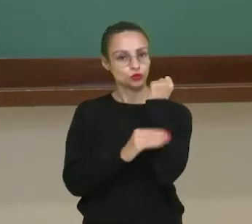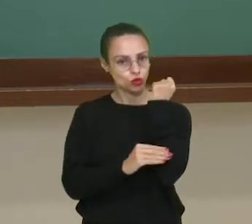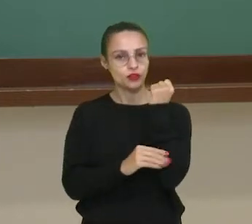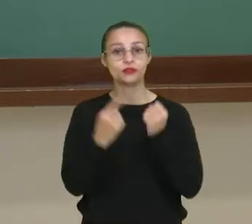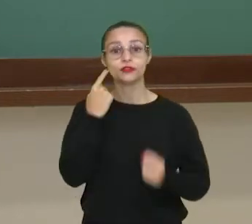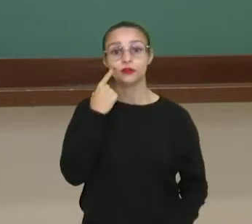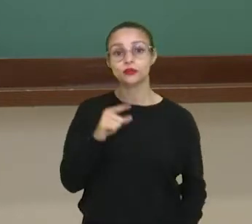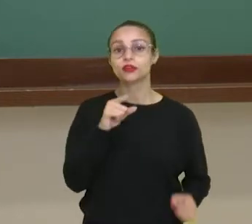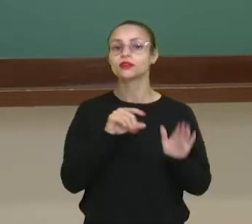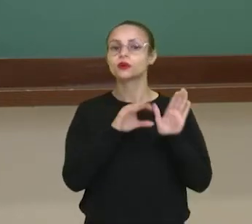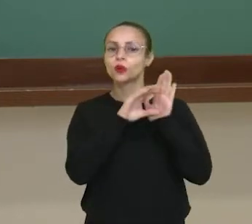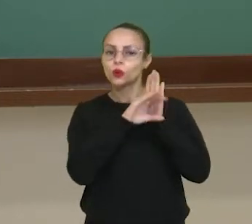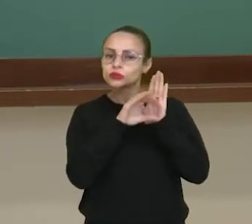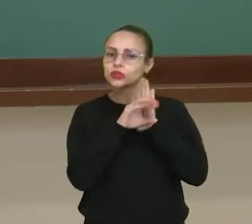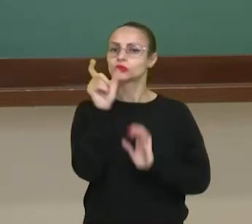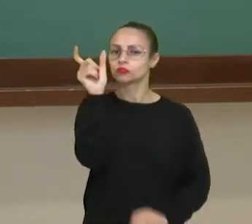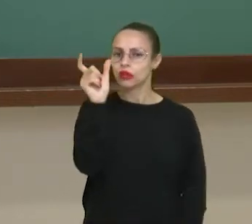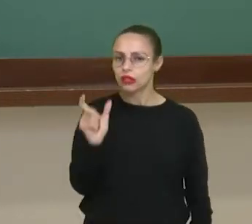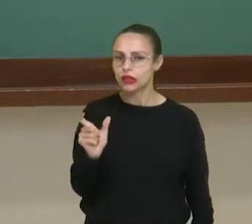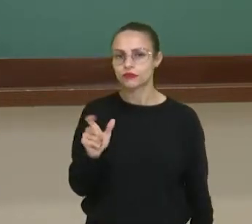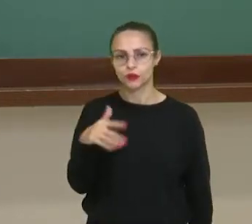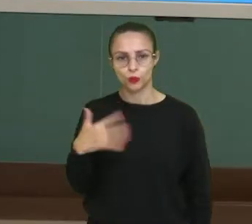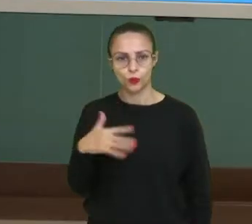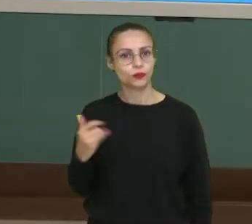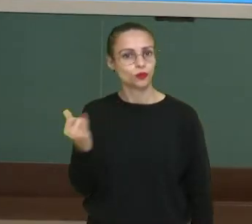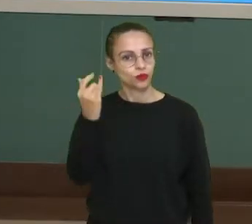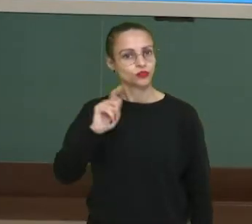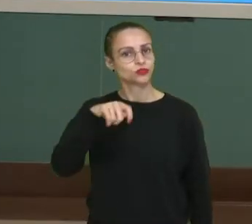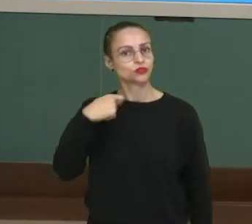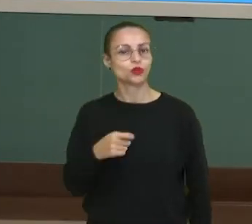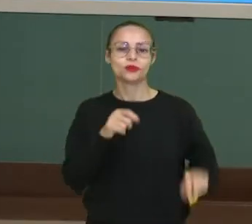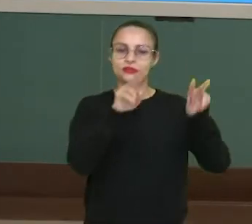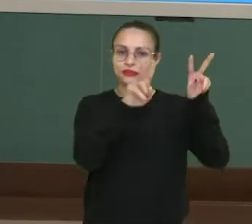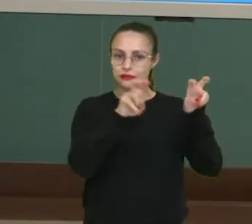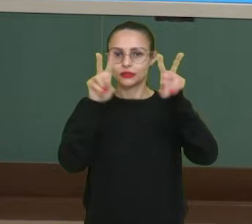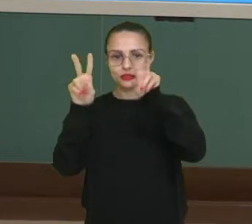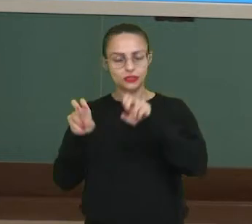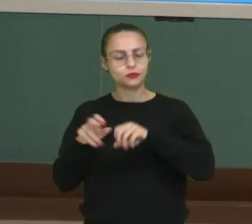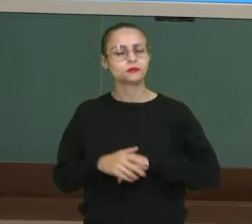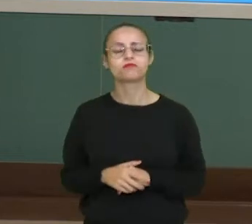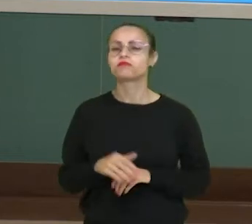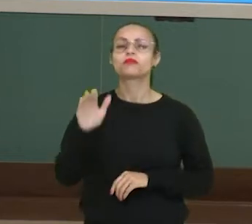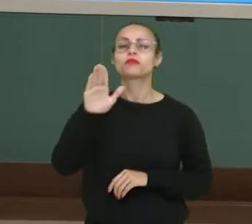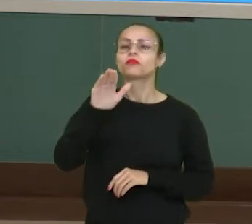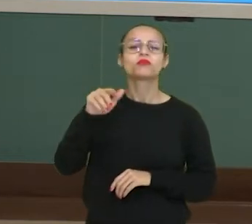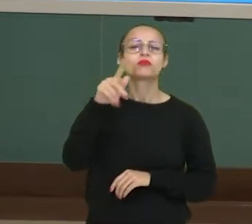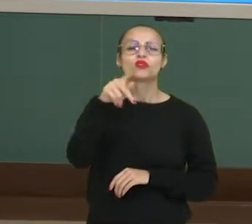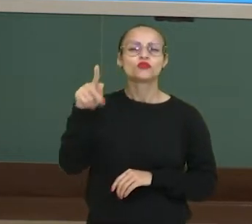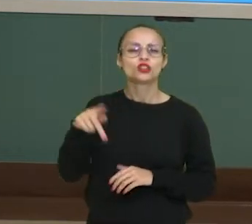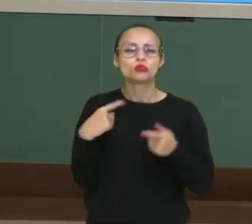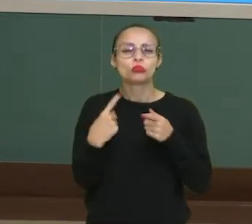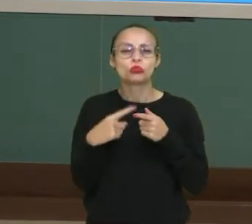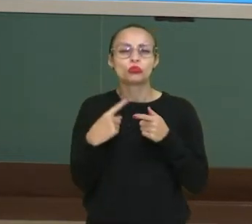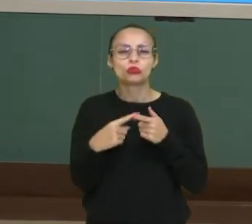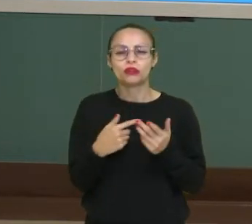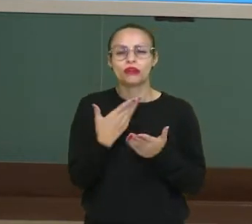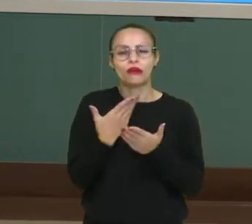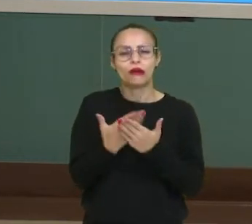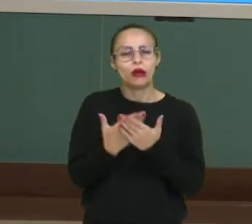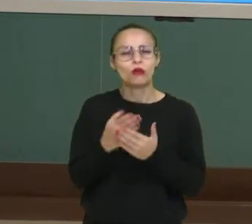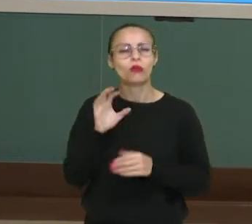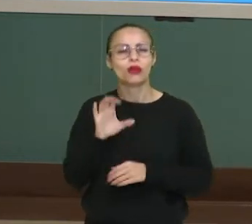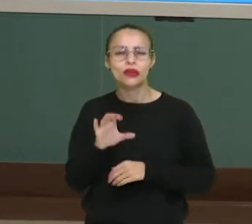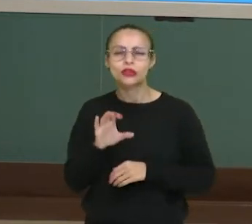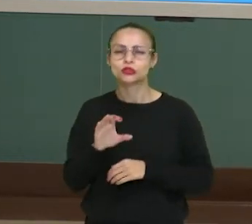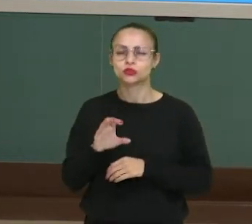muito importantes sobre esses dois sistemas. E daí você pergunta, mas Fabiano, por que uma aula de